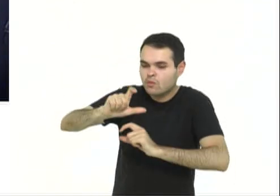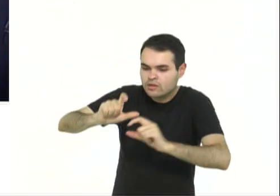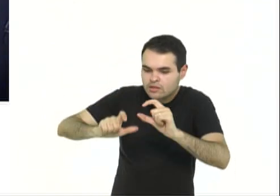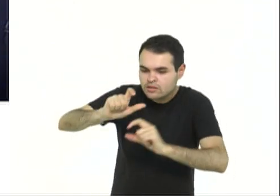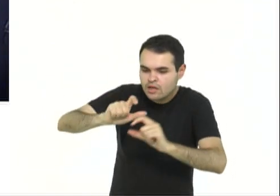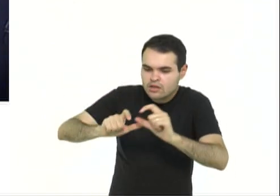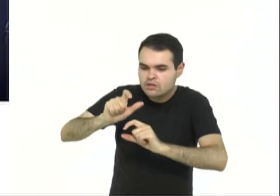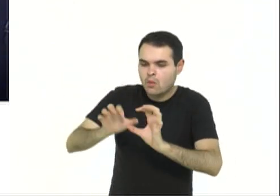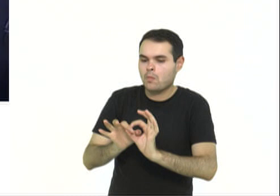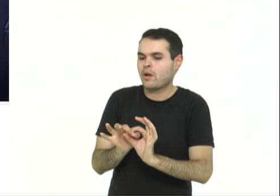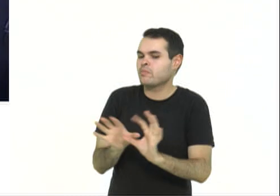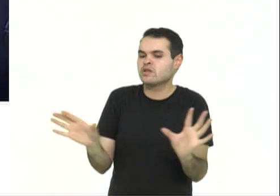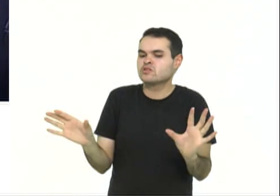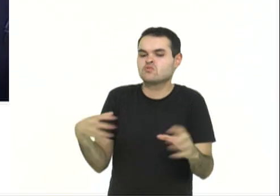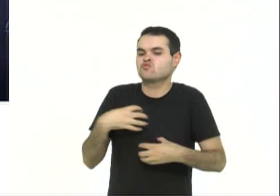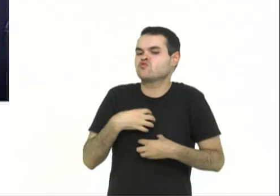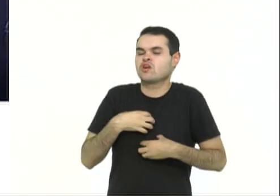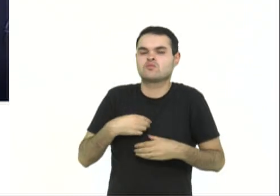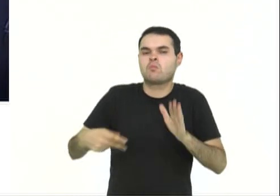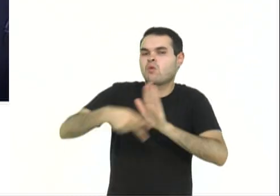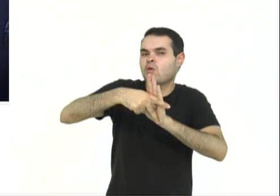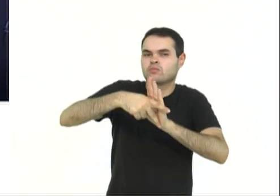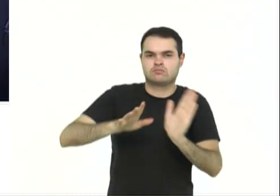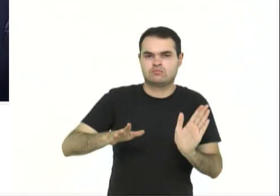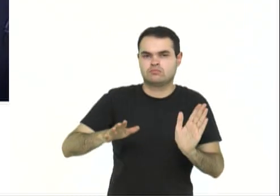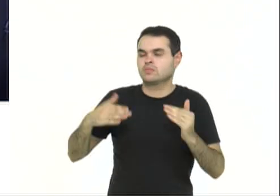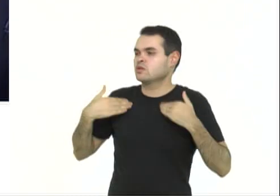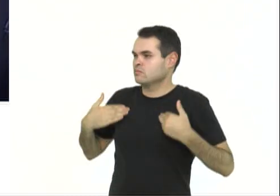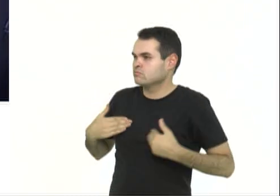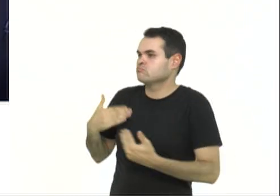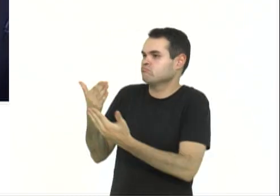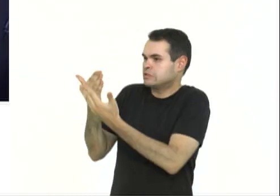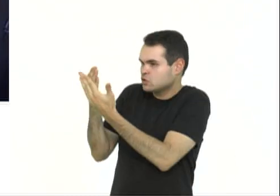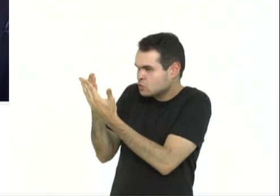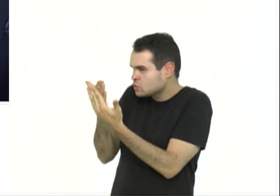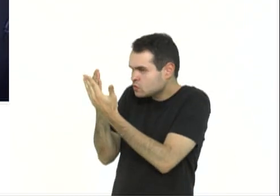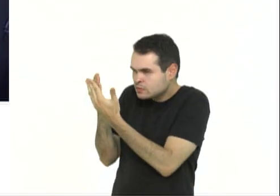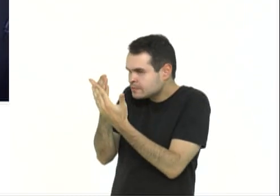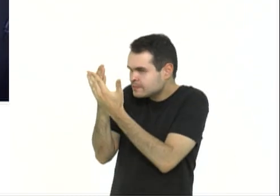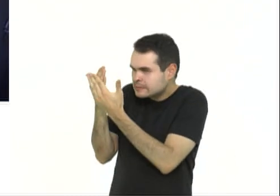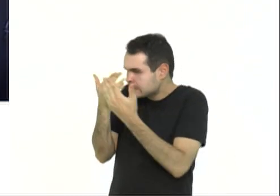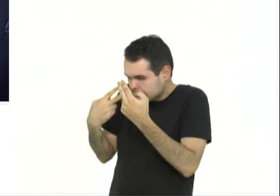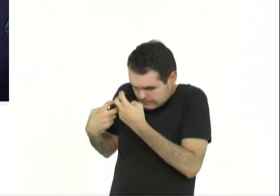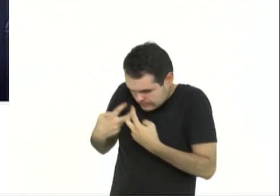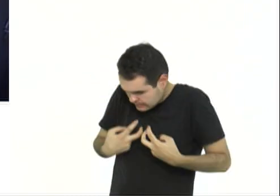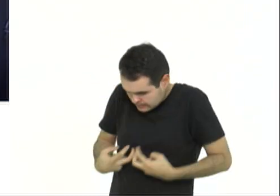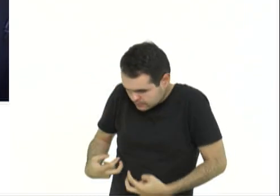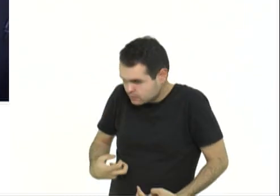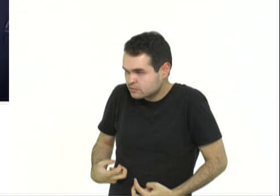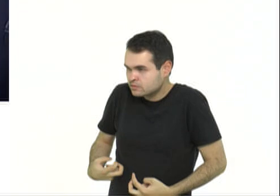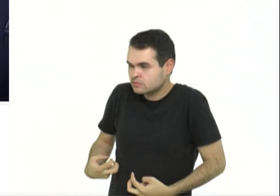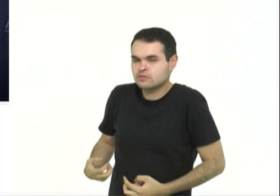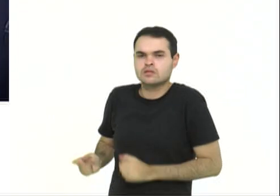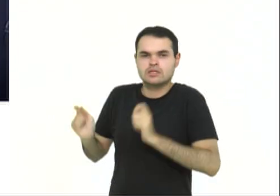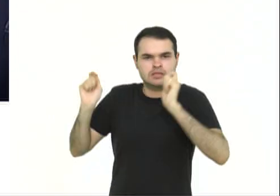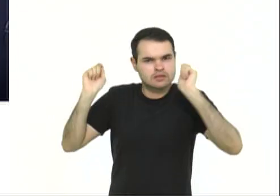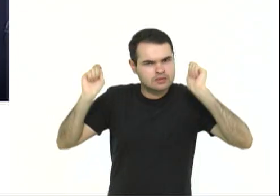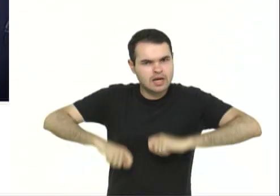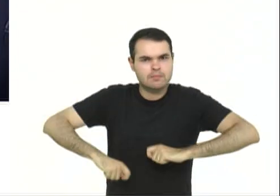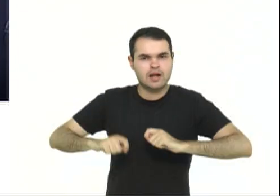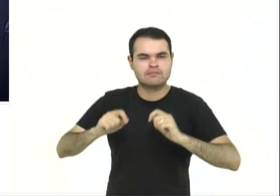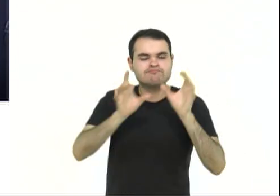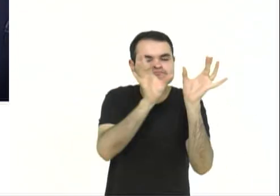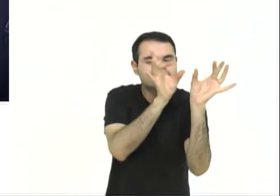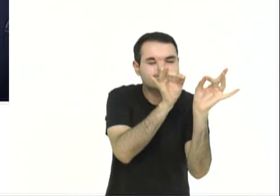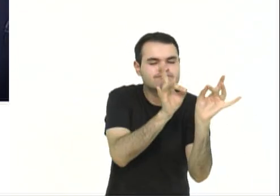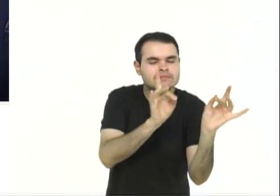uma estilização, assim. Então, ao mesmo tempo que a gente tem que estudar anatomia, tal, tronco, membros, tal, ao mesmo tempo a gente pode